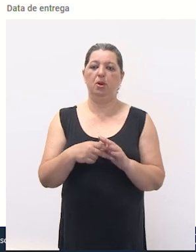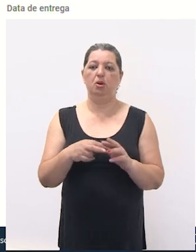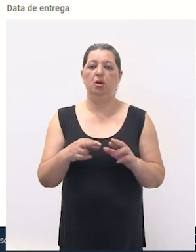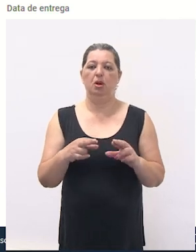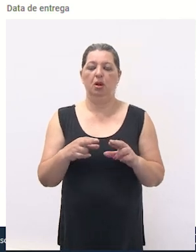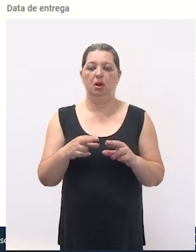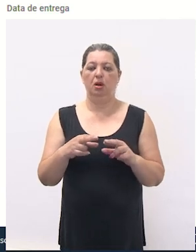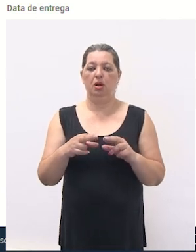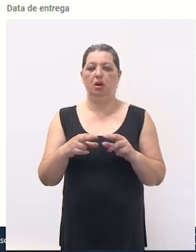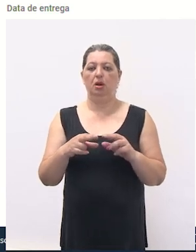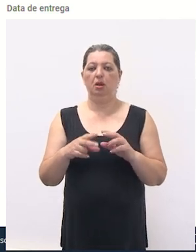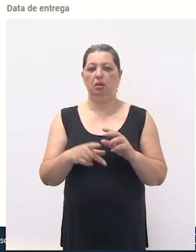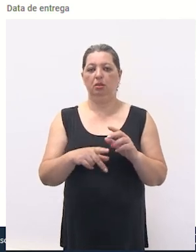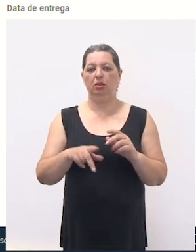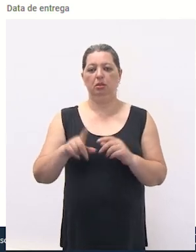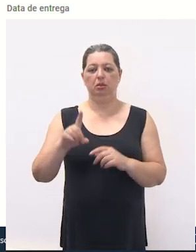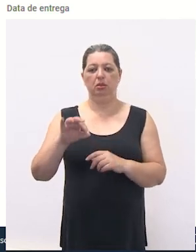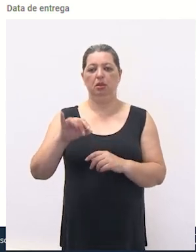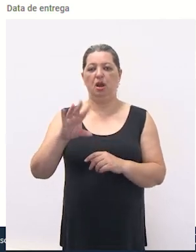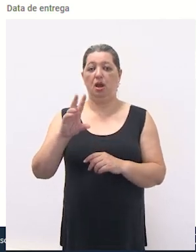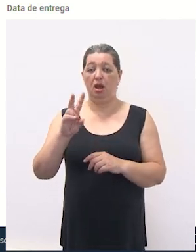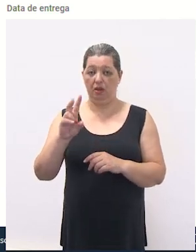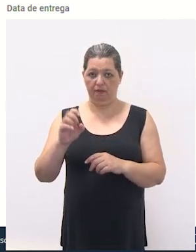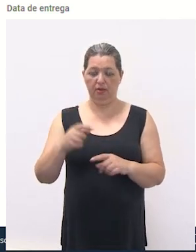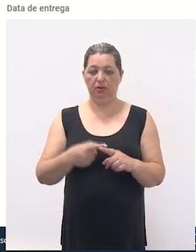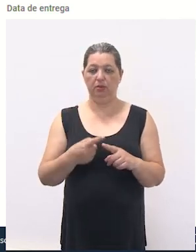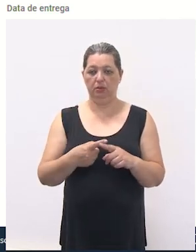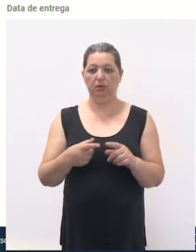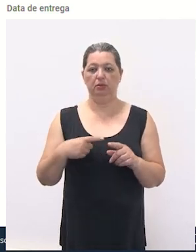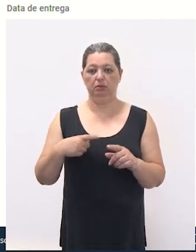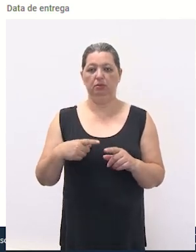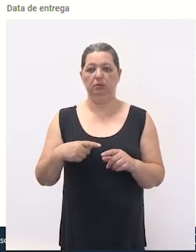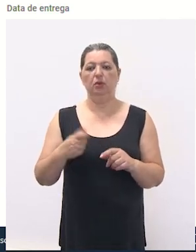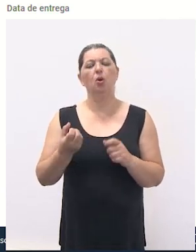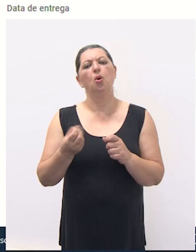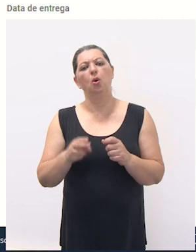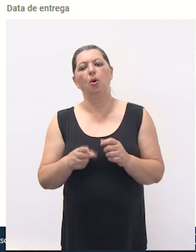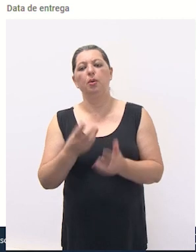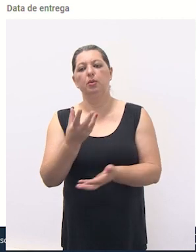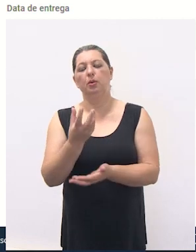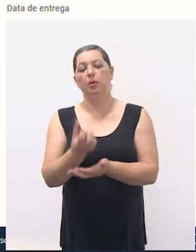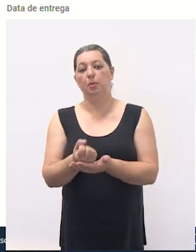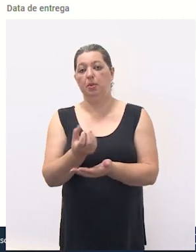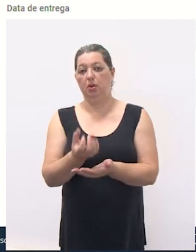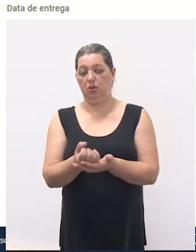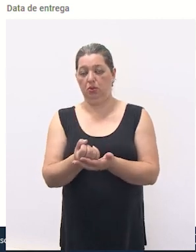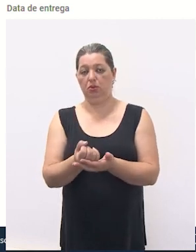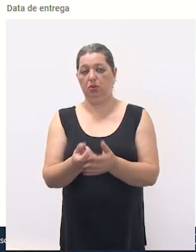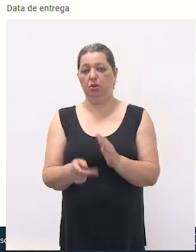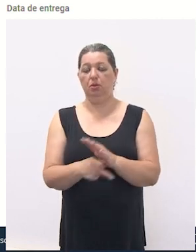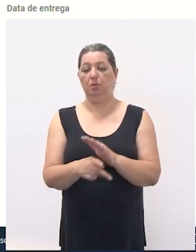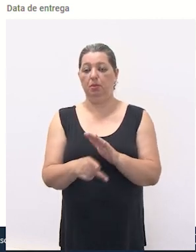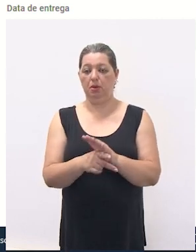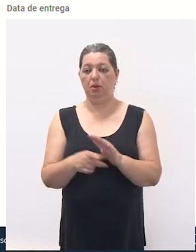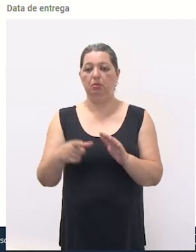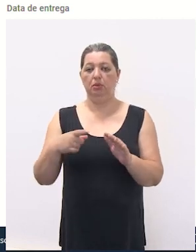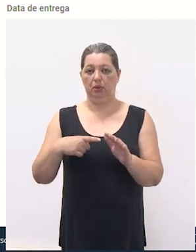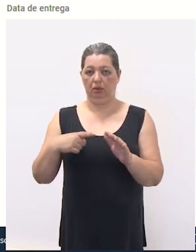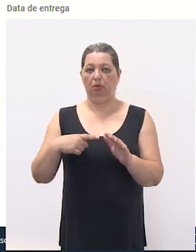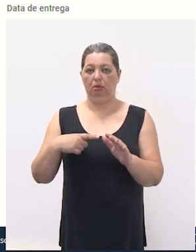subiu no Google Drive, ou você pode também fazer um upload desse arquivo que está no seu computador.